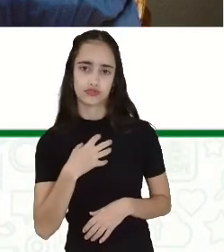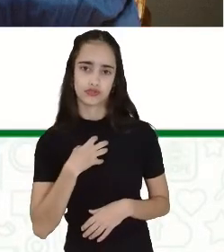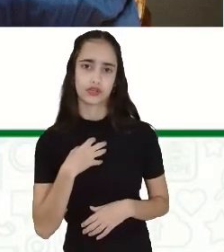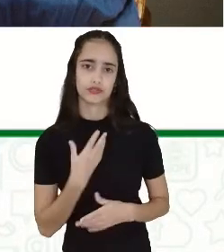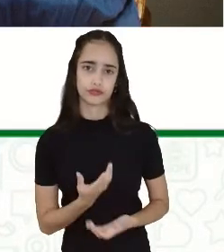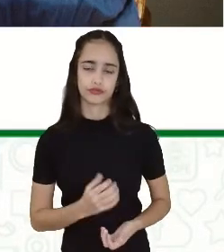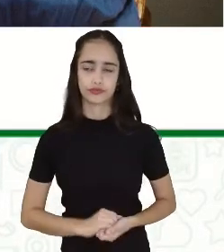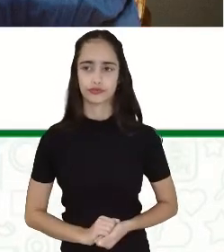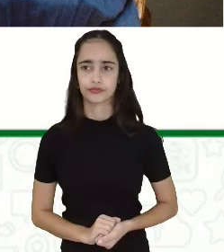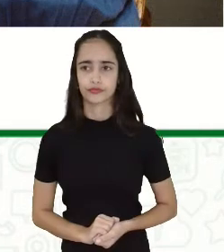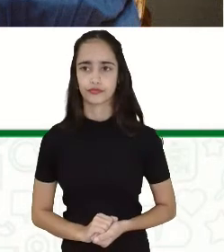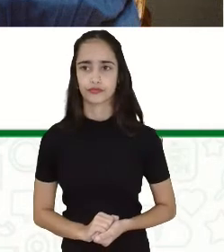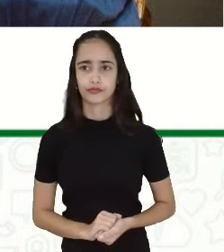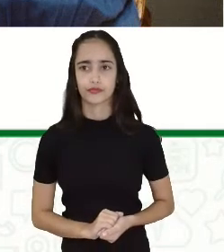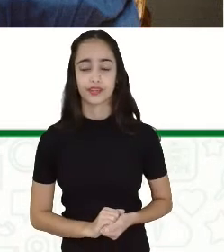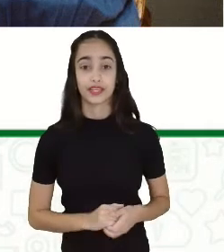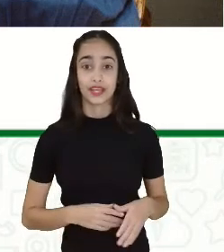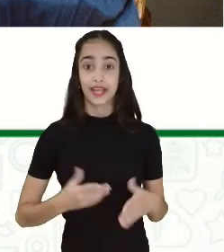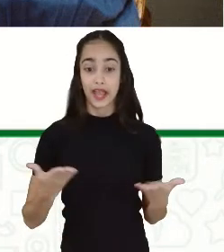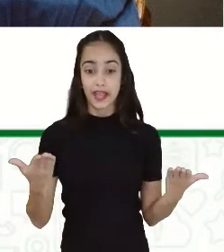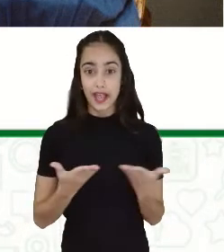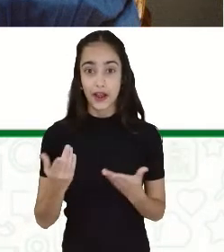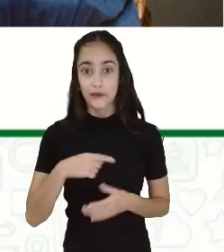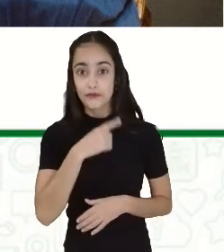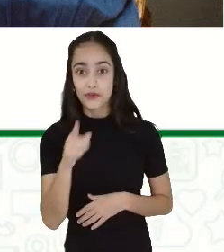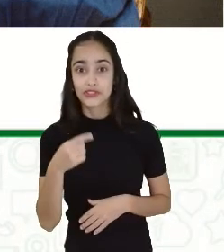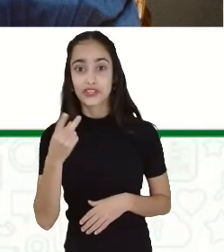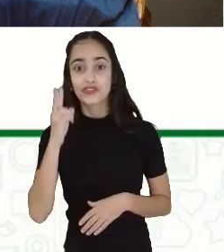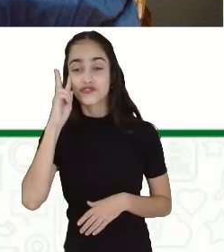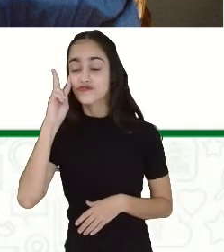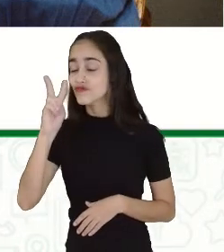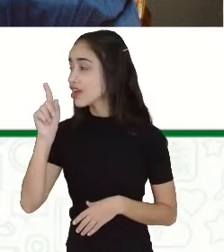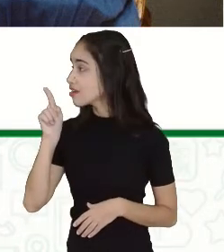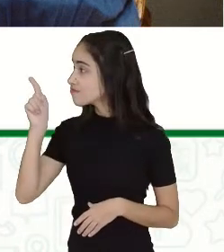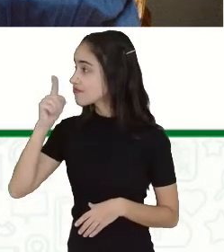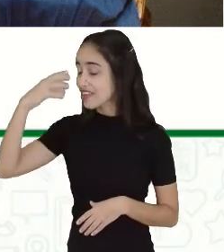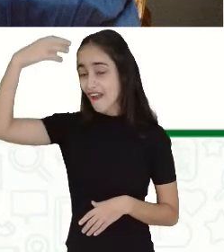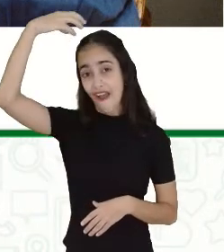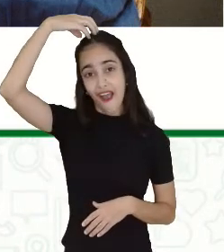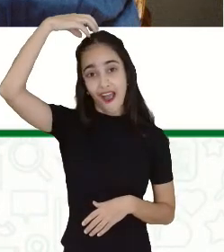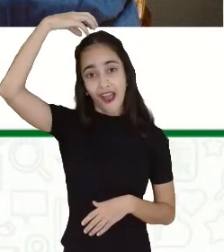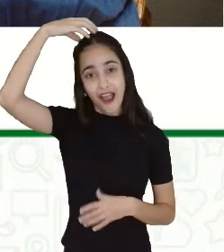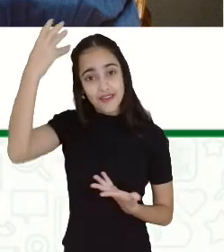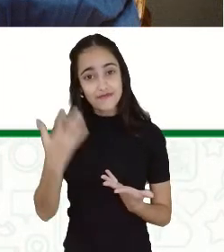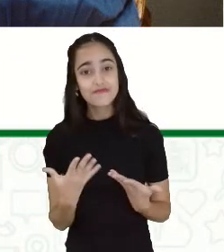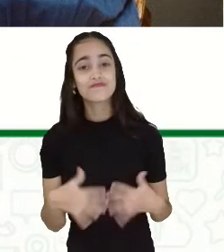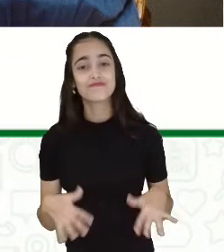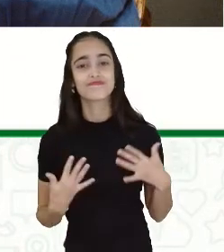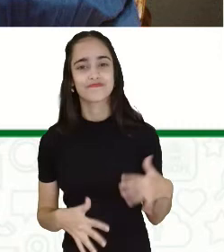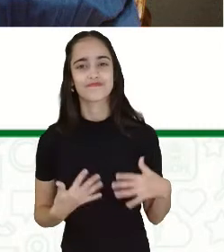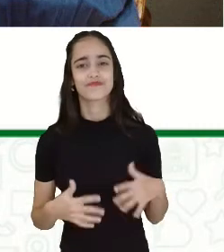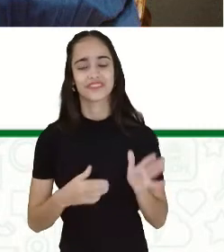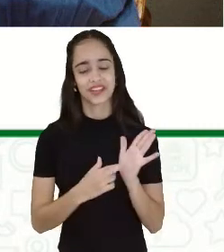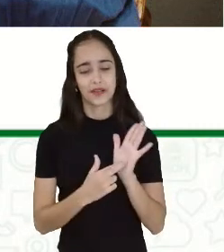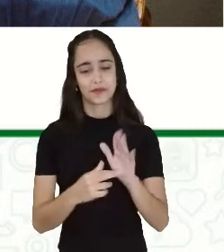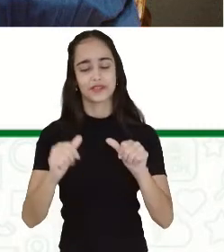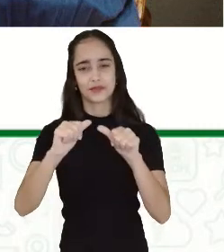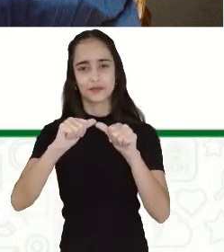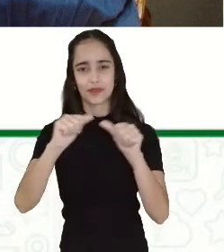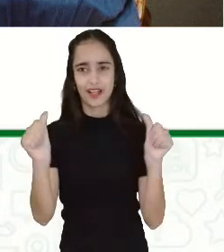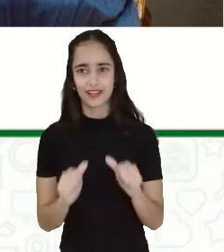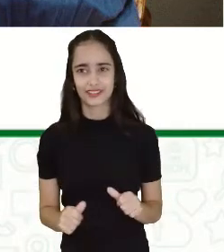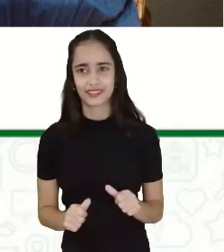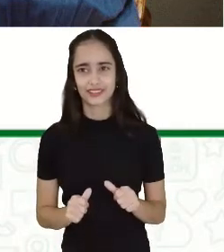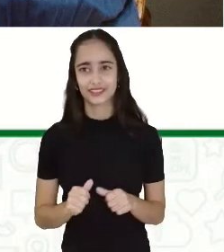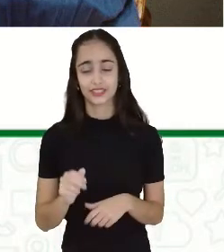E aí vocês estão vendo a Rainha Elizabeth sendo retratada por um artista esse artista se chama Luciano Freud